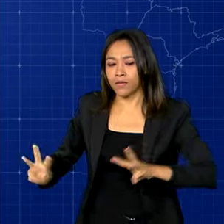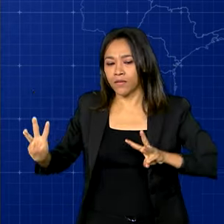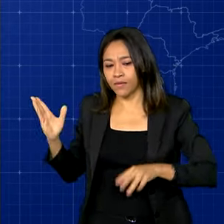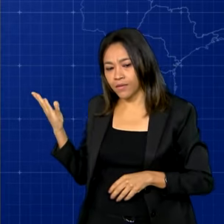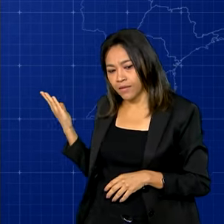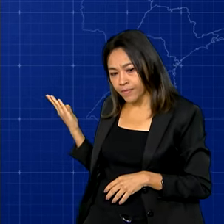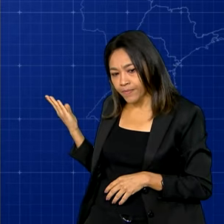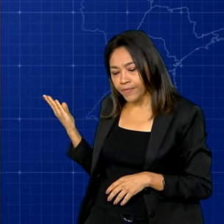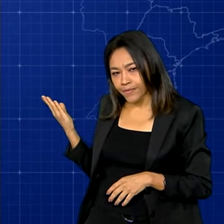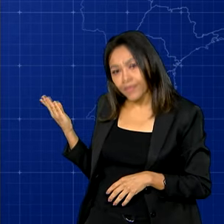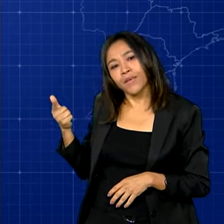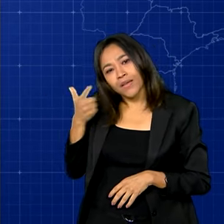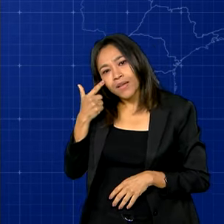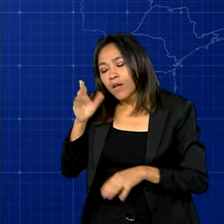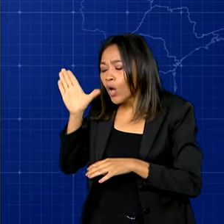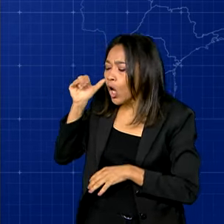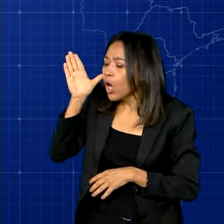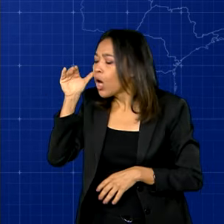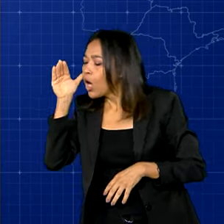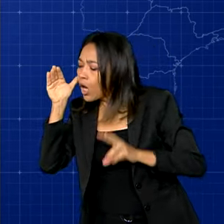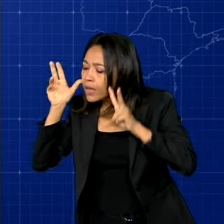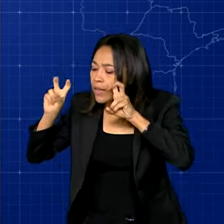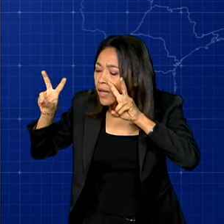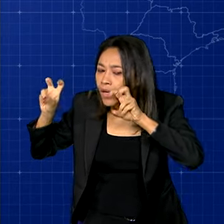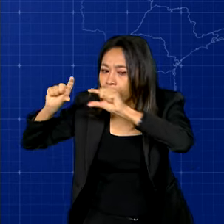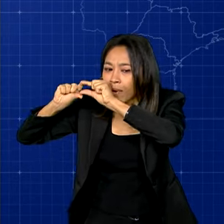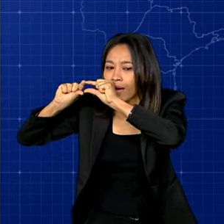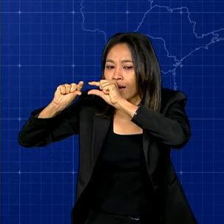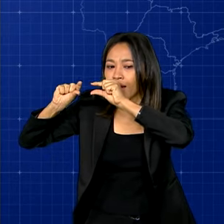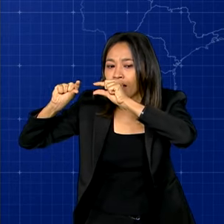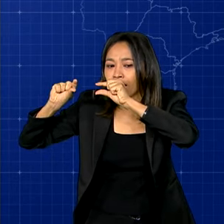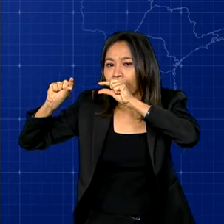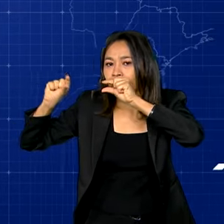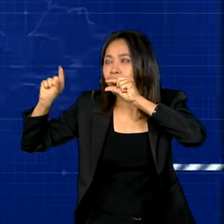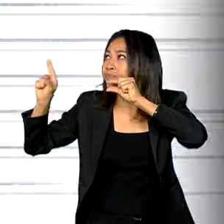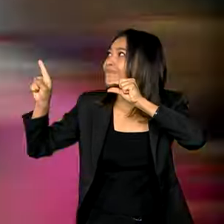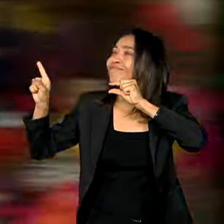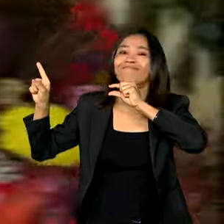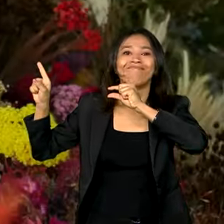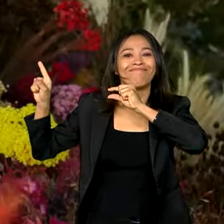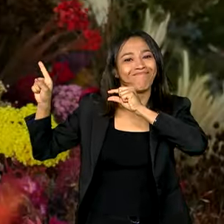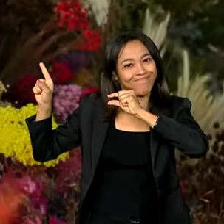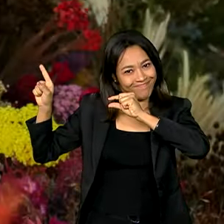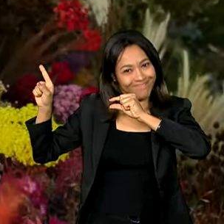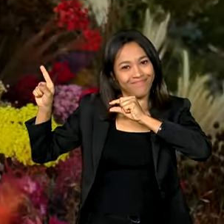.br e faça uma busca pelo termo plano de transformação energética.